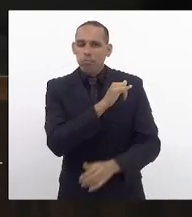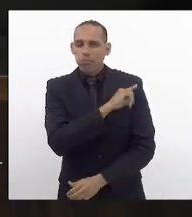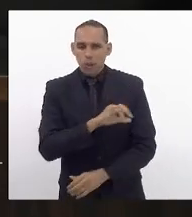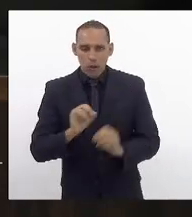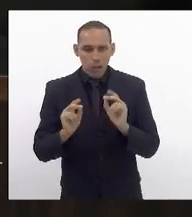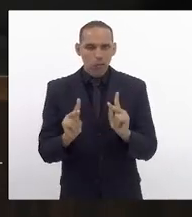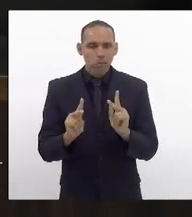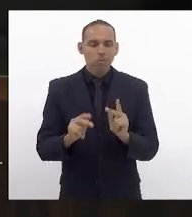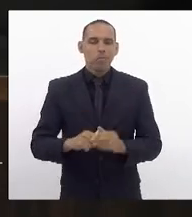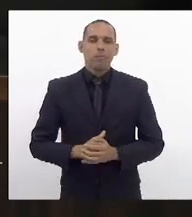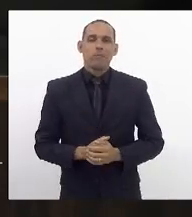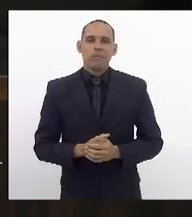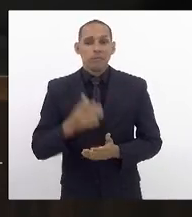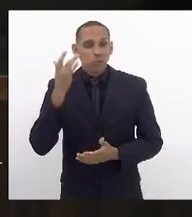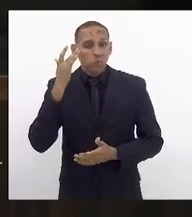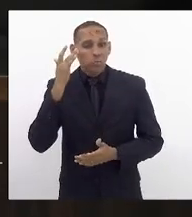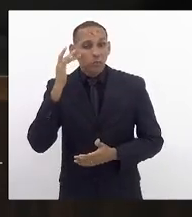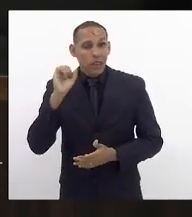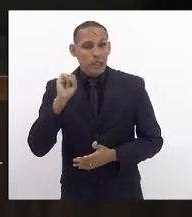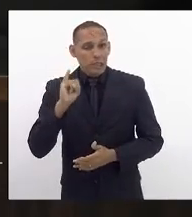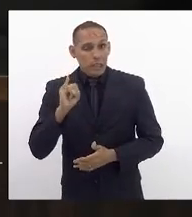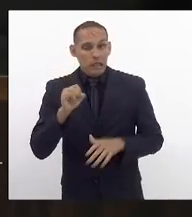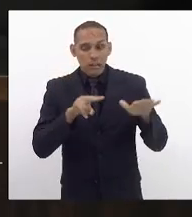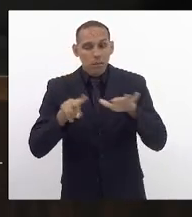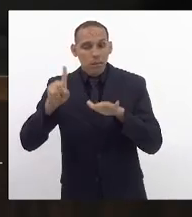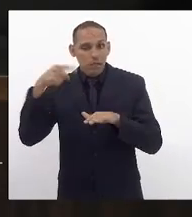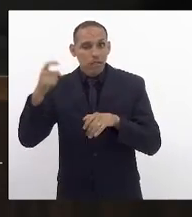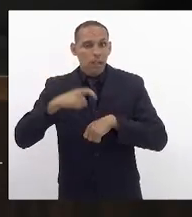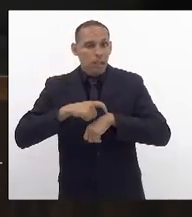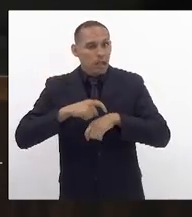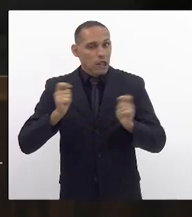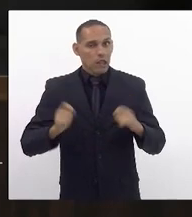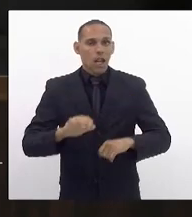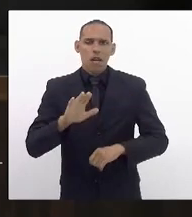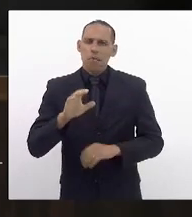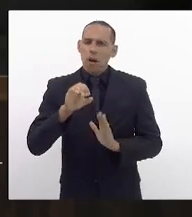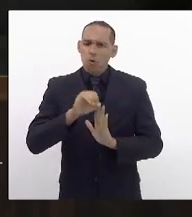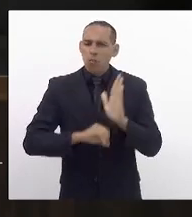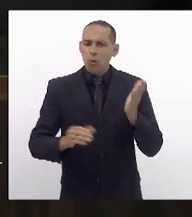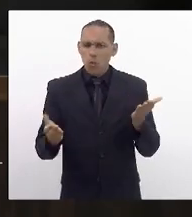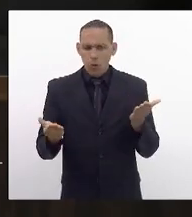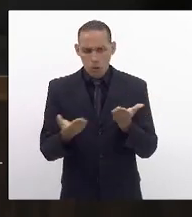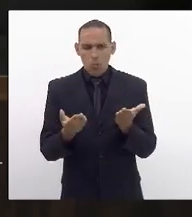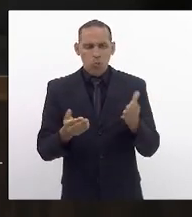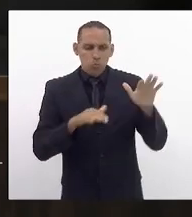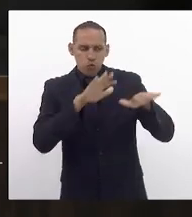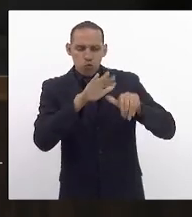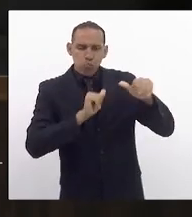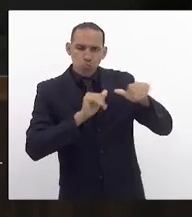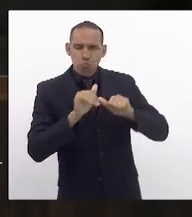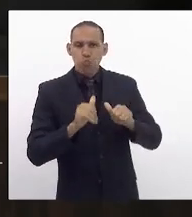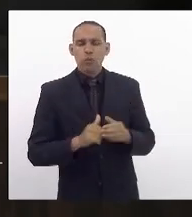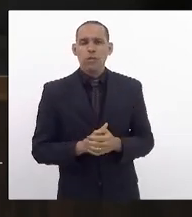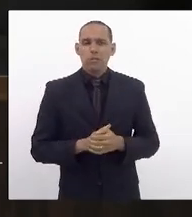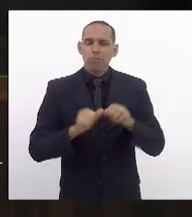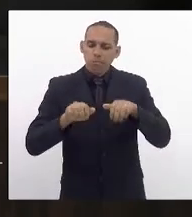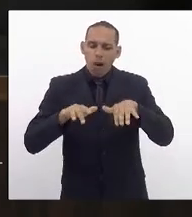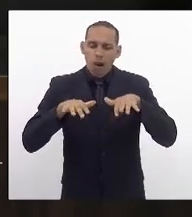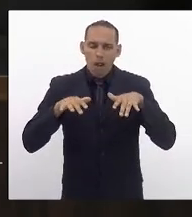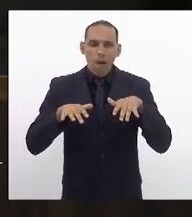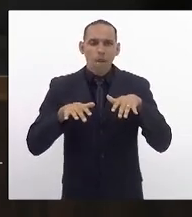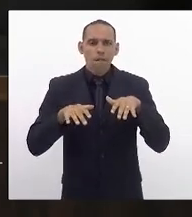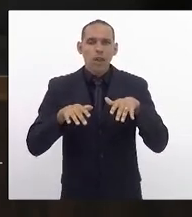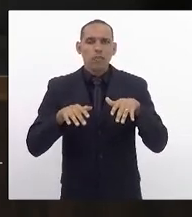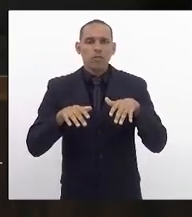Ok? Não sei se vai dar tempo para a próxima semana, mas faz um ofício hoje, o Luiz convoca a audiência para a